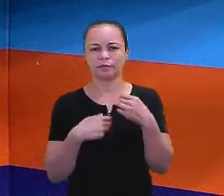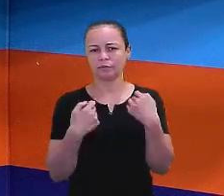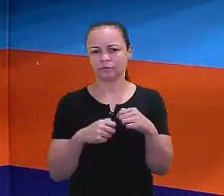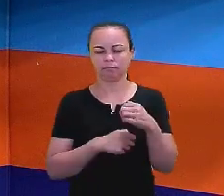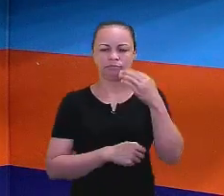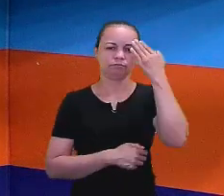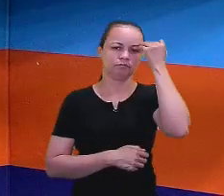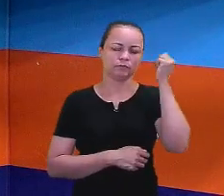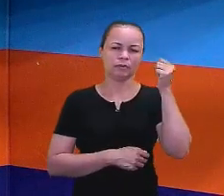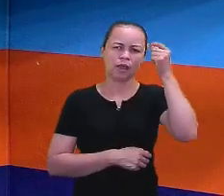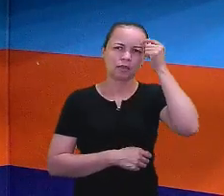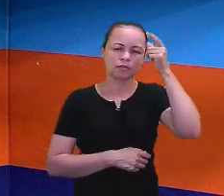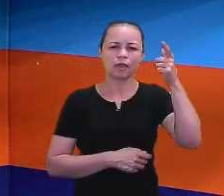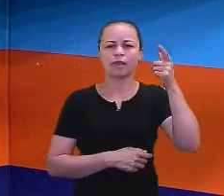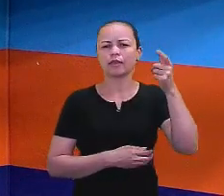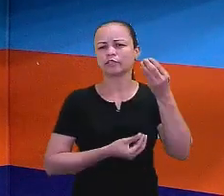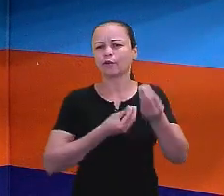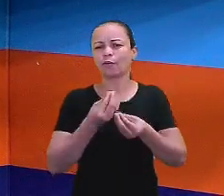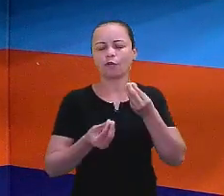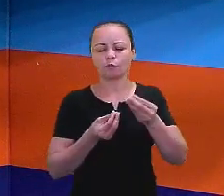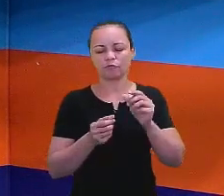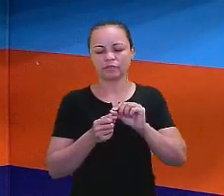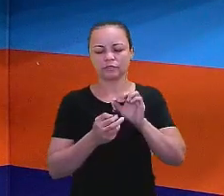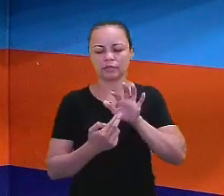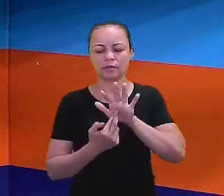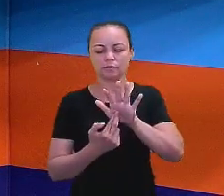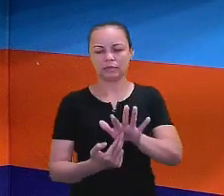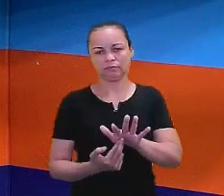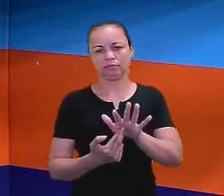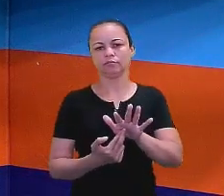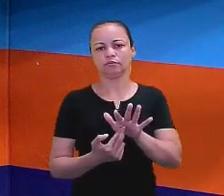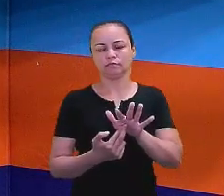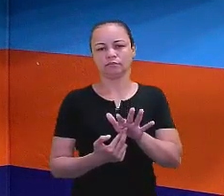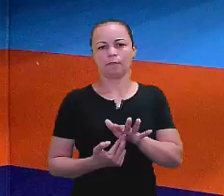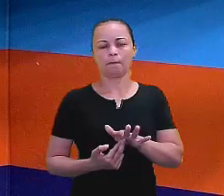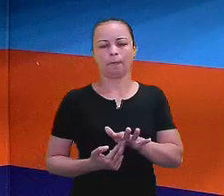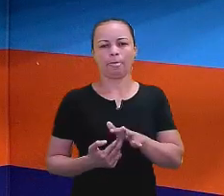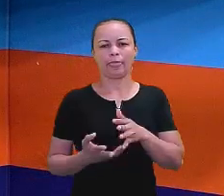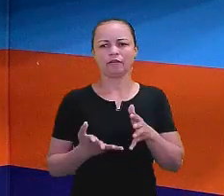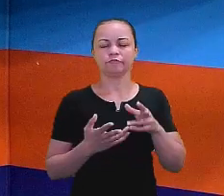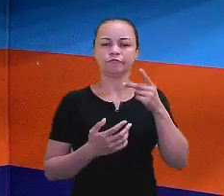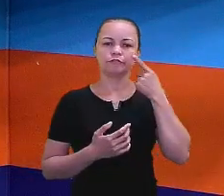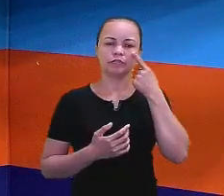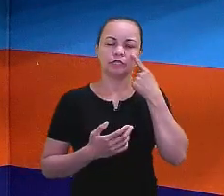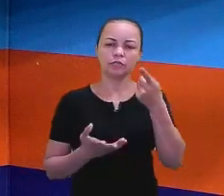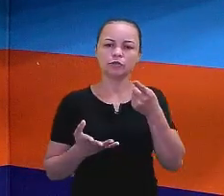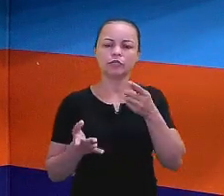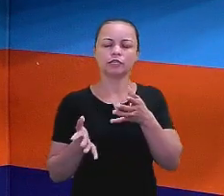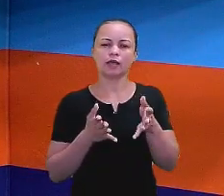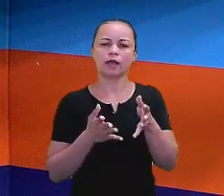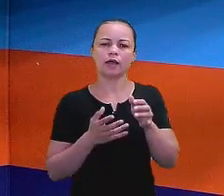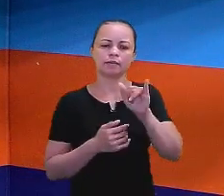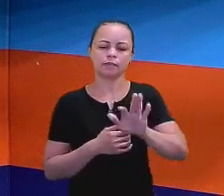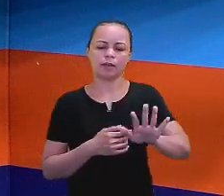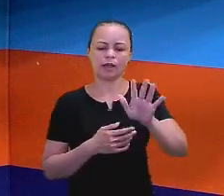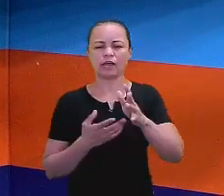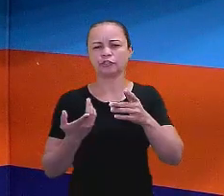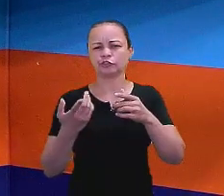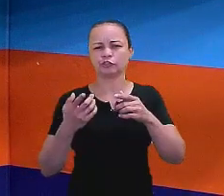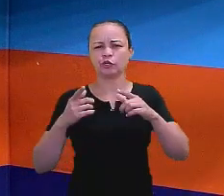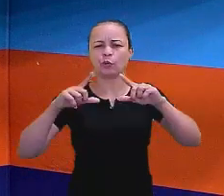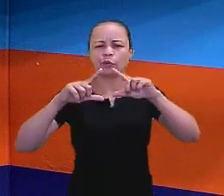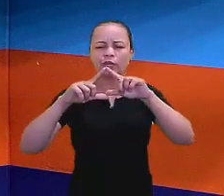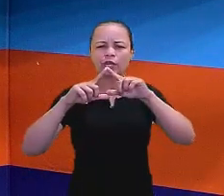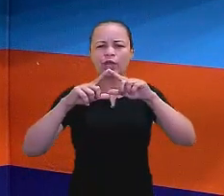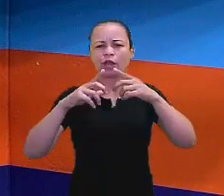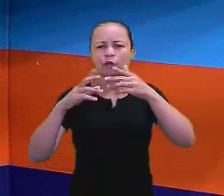saber a ideia da fórmula, o porquê dessa representação. Vocês viram lá que na imagem eu trouxe, né? Cortei ali o triângulo,